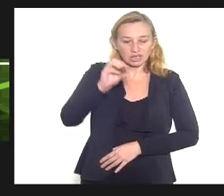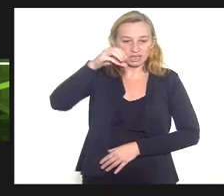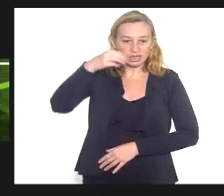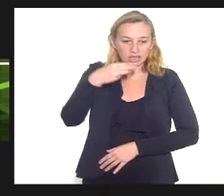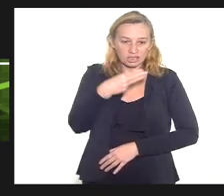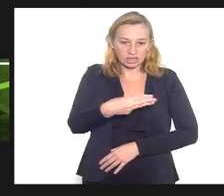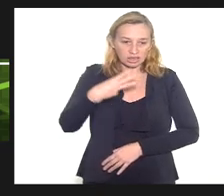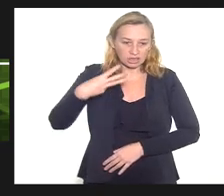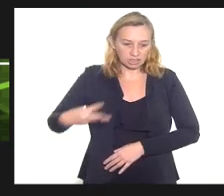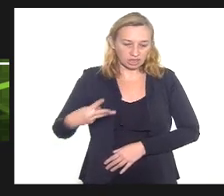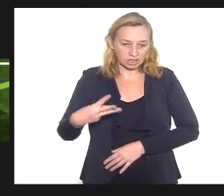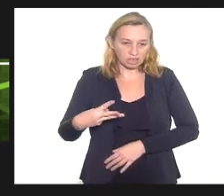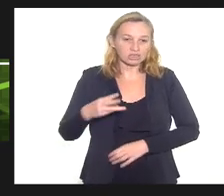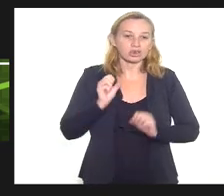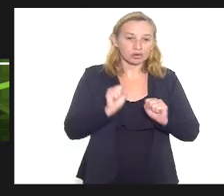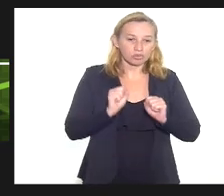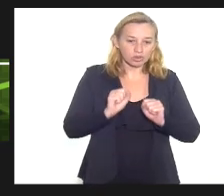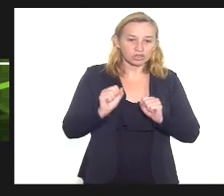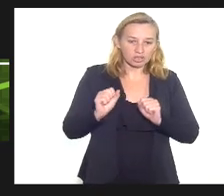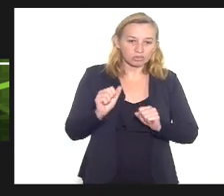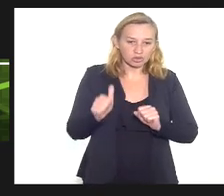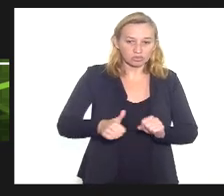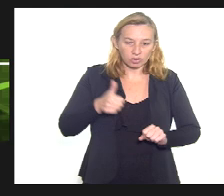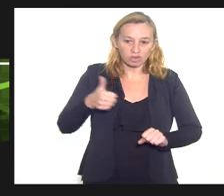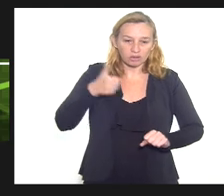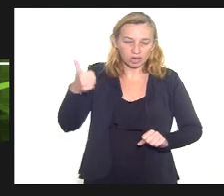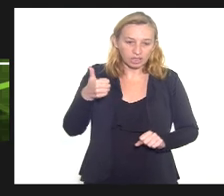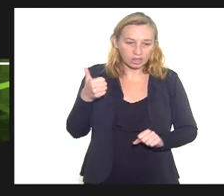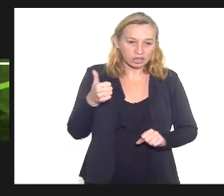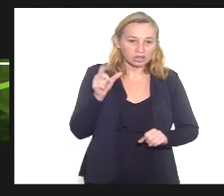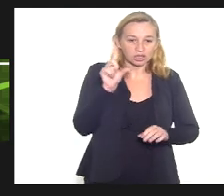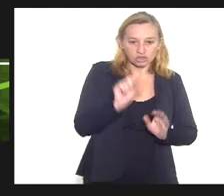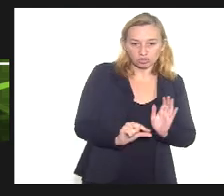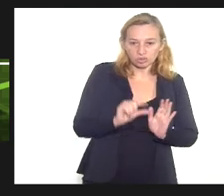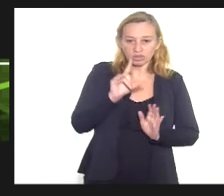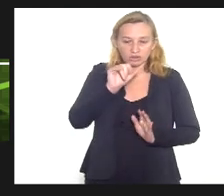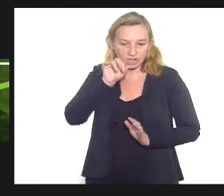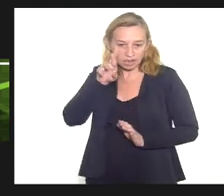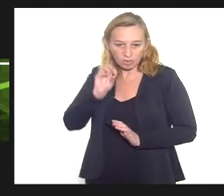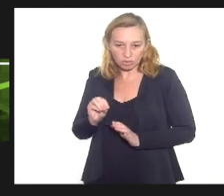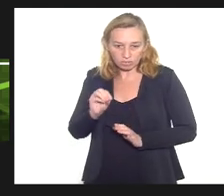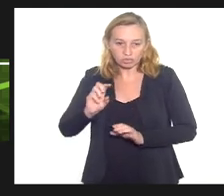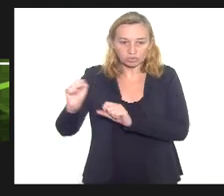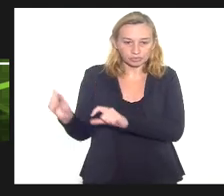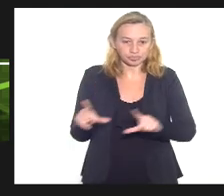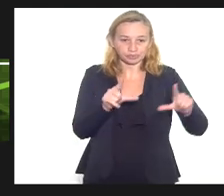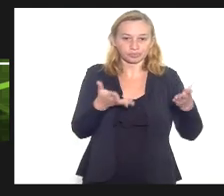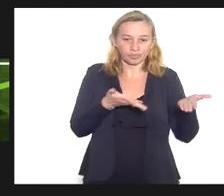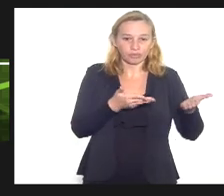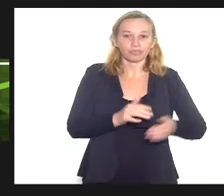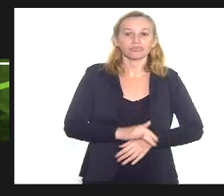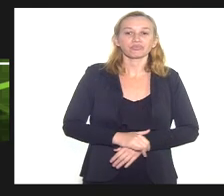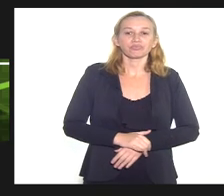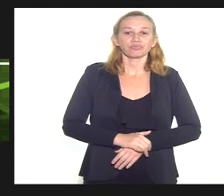nós podemos ter um portfólio de classe mundial em termos de baixas emissões de carbono. Próximo slide, por favor.